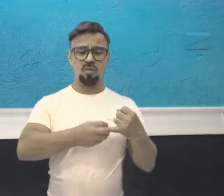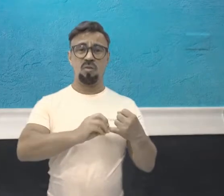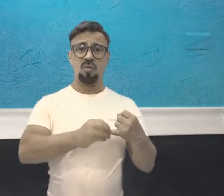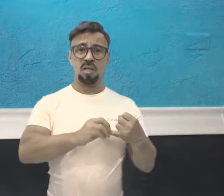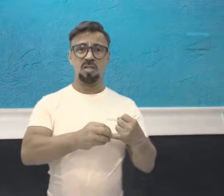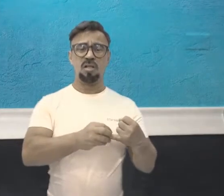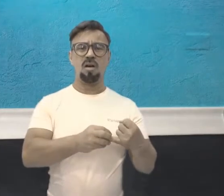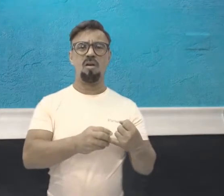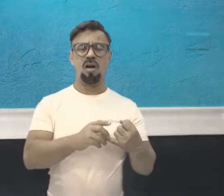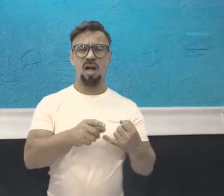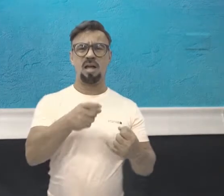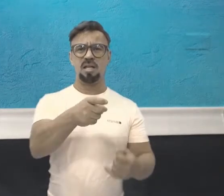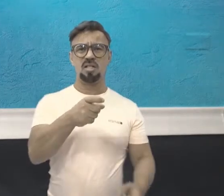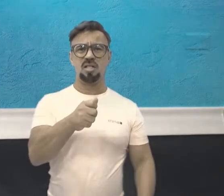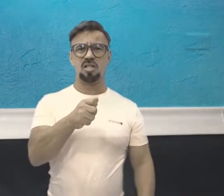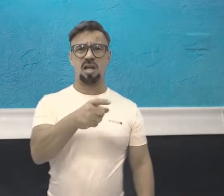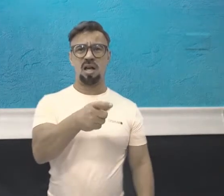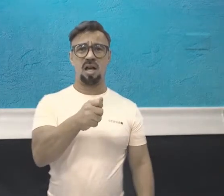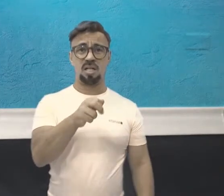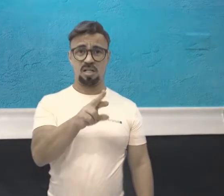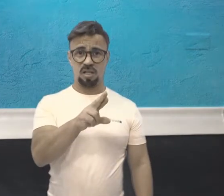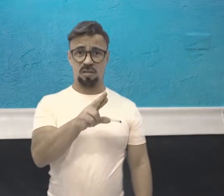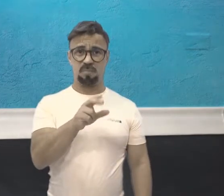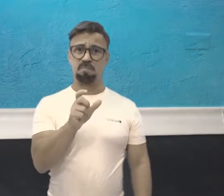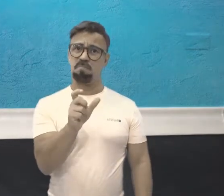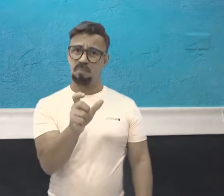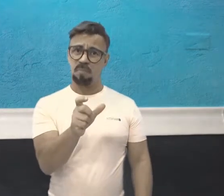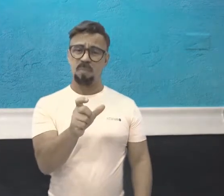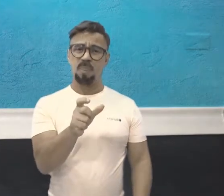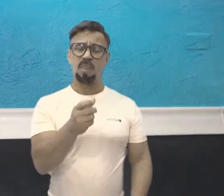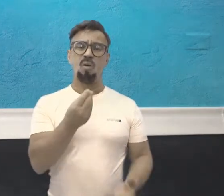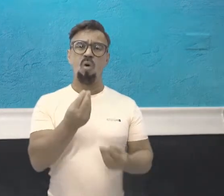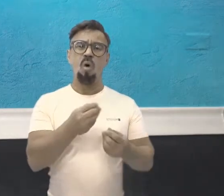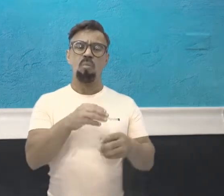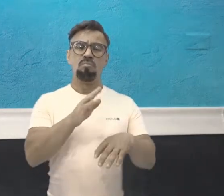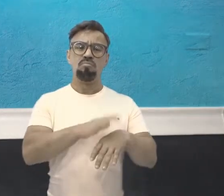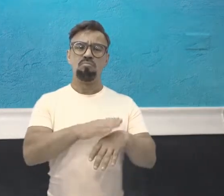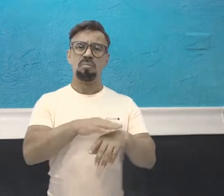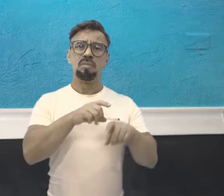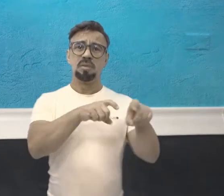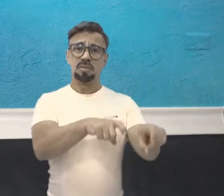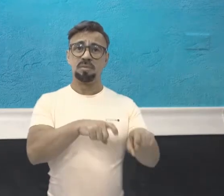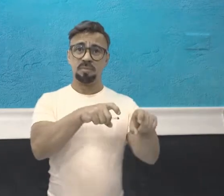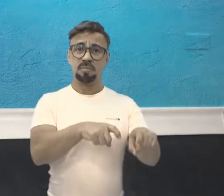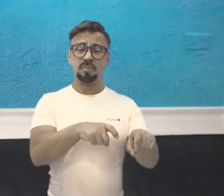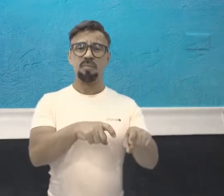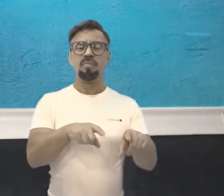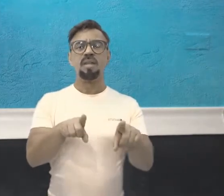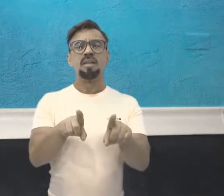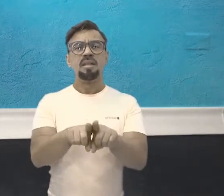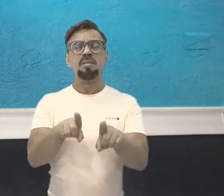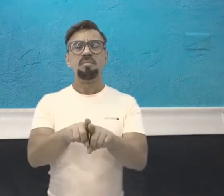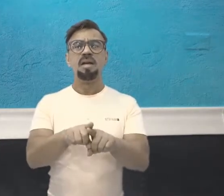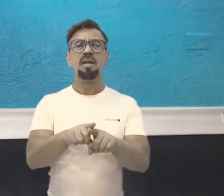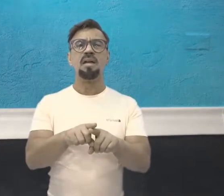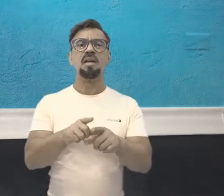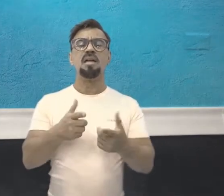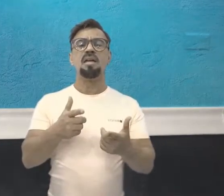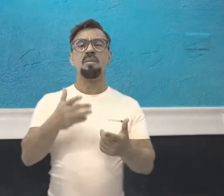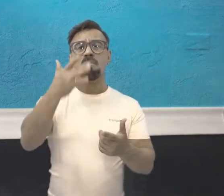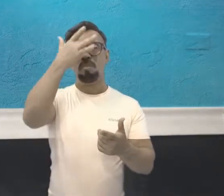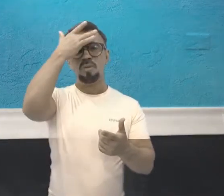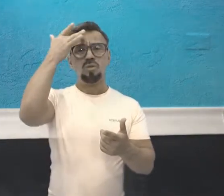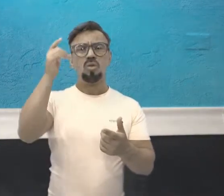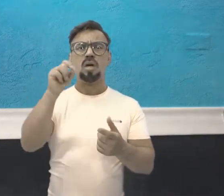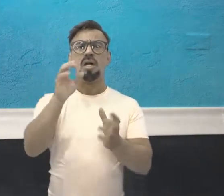se chama xaxá a maneira de cultivar Também quem tomou conta desse